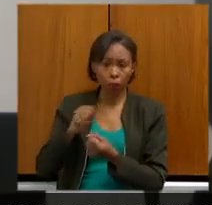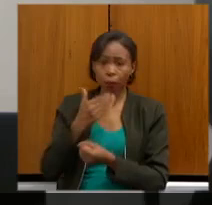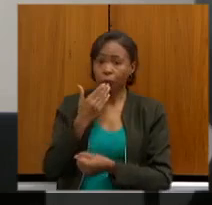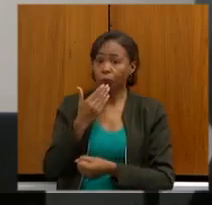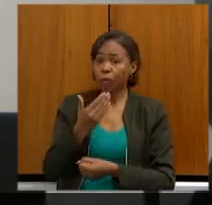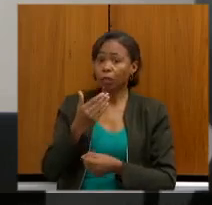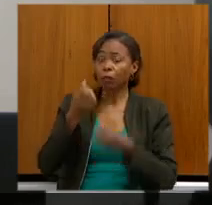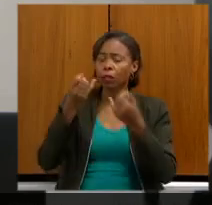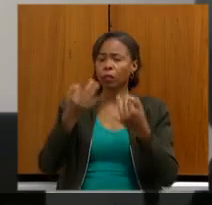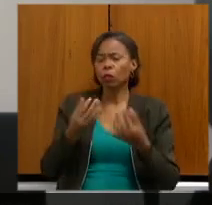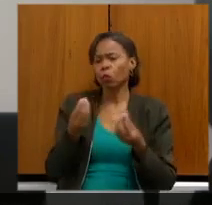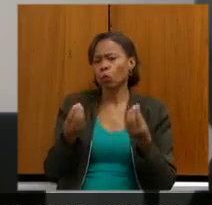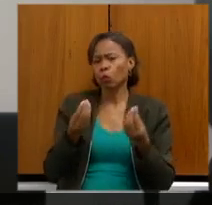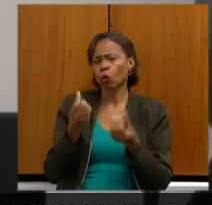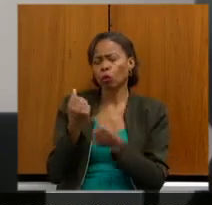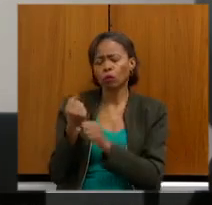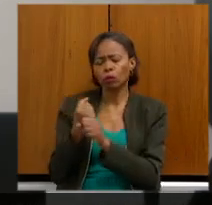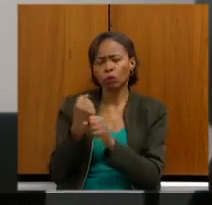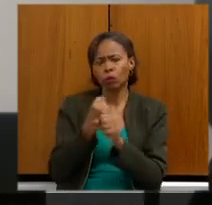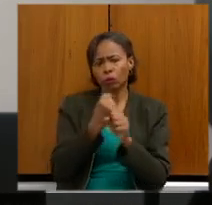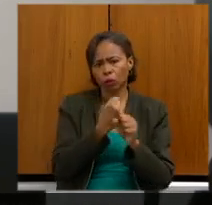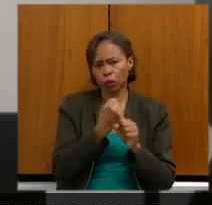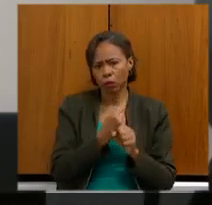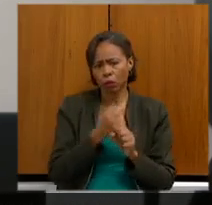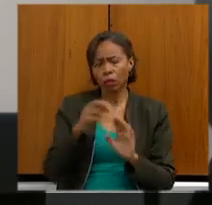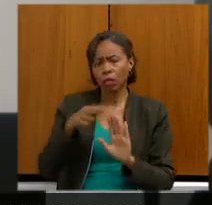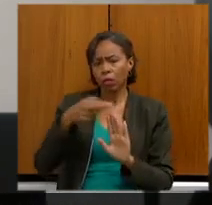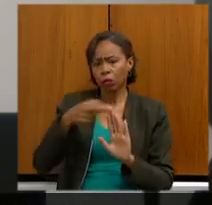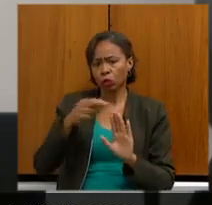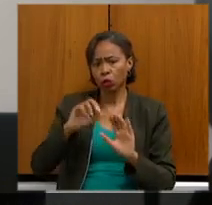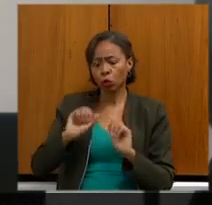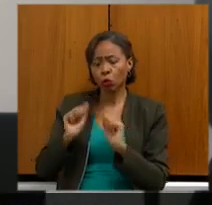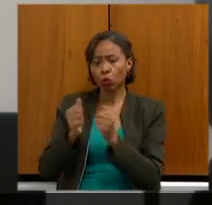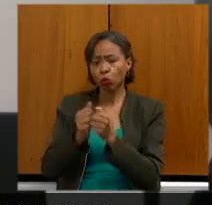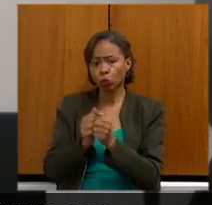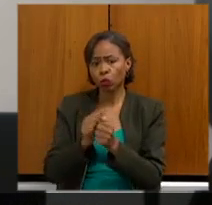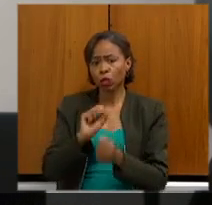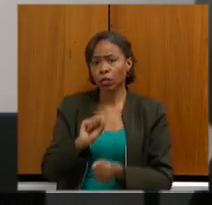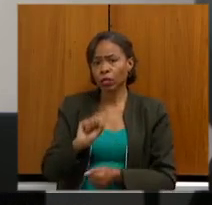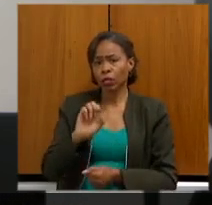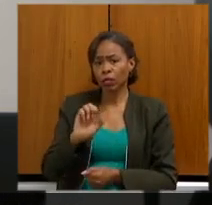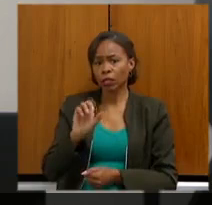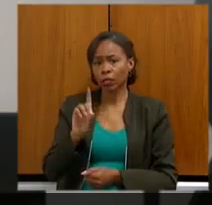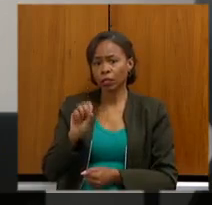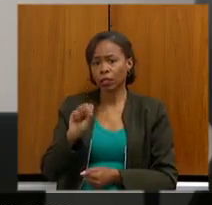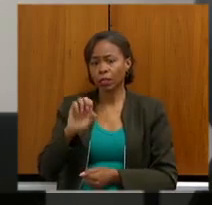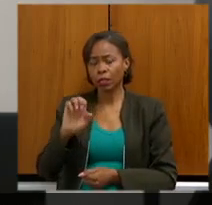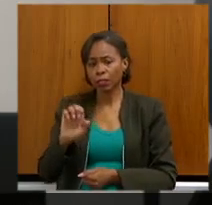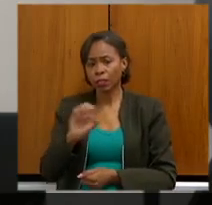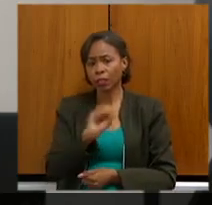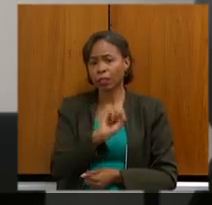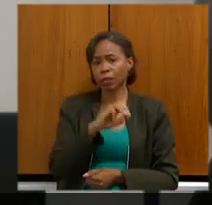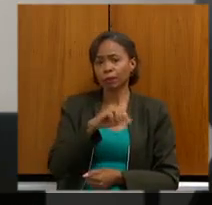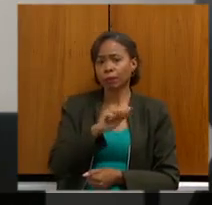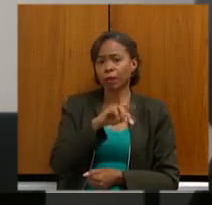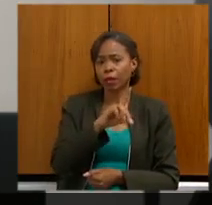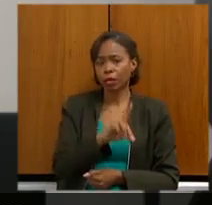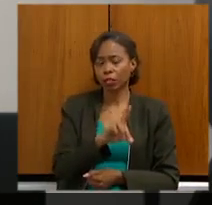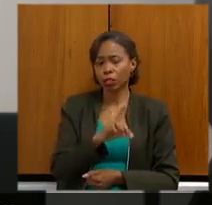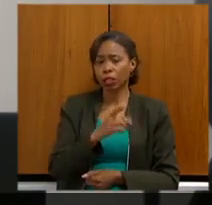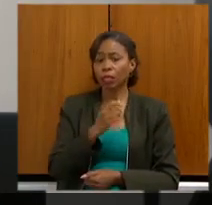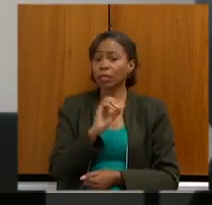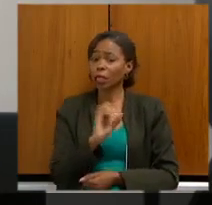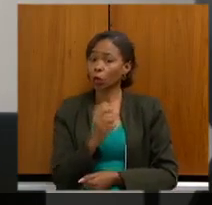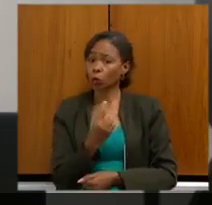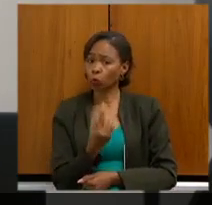como se deu o processo de construção da resolução conjunta da C10 e mad nº 01 de